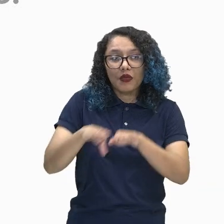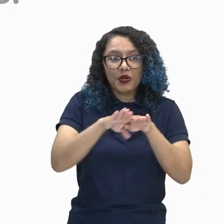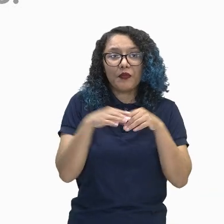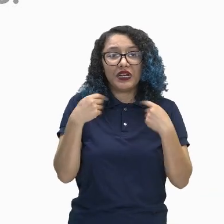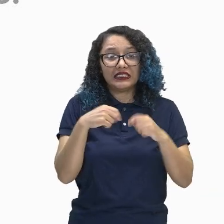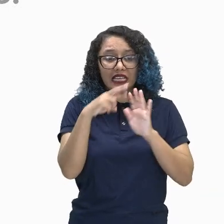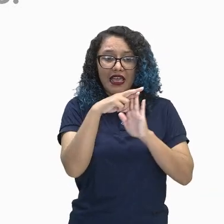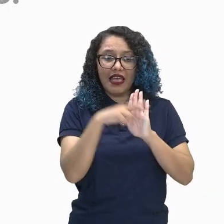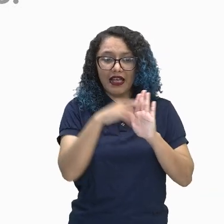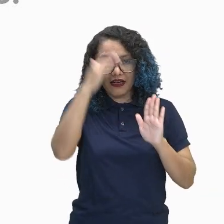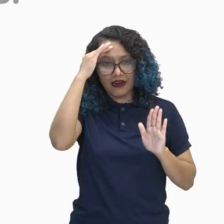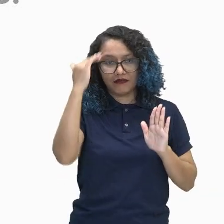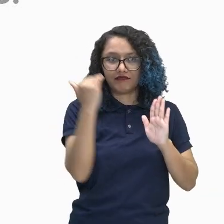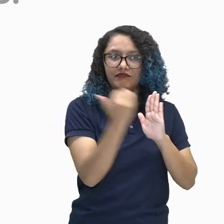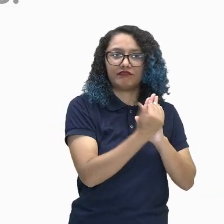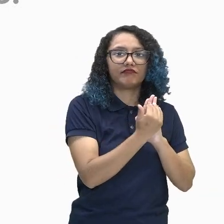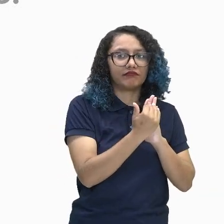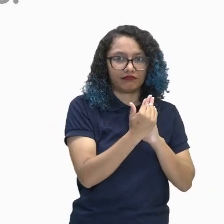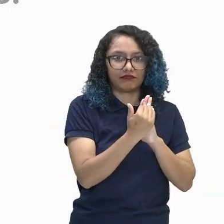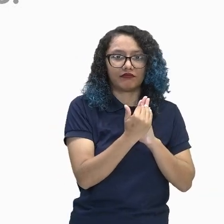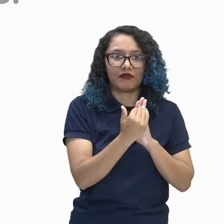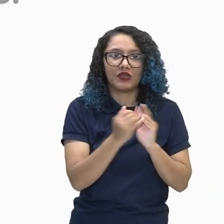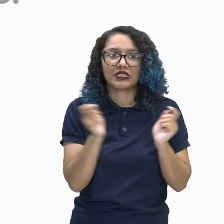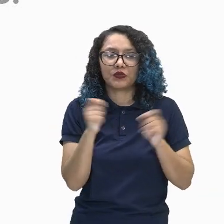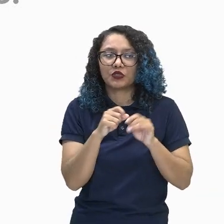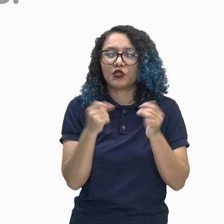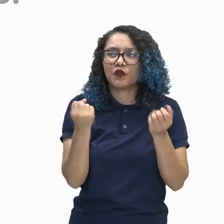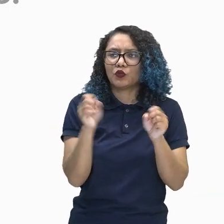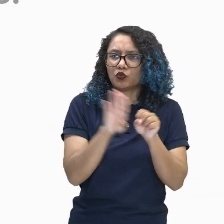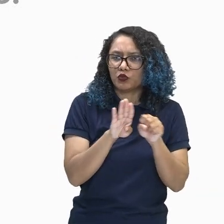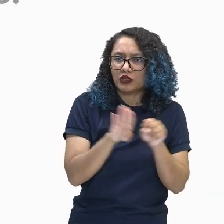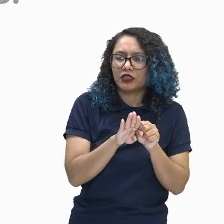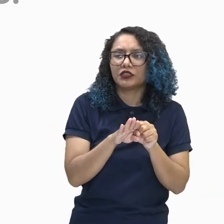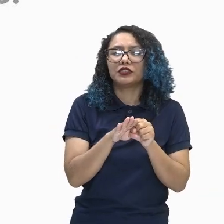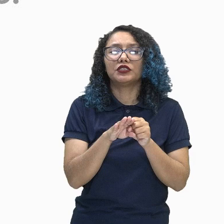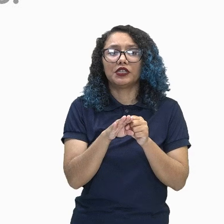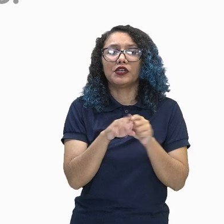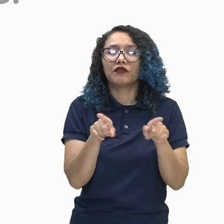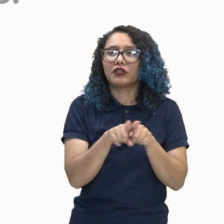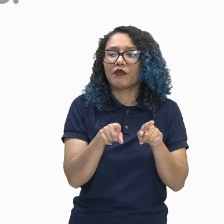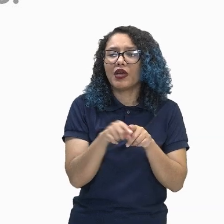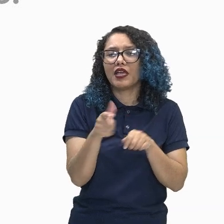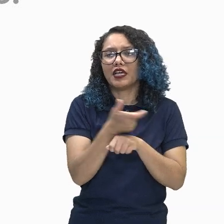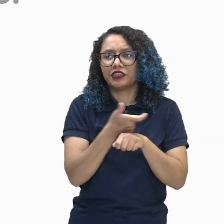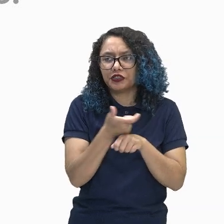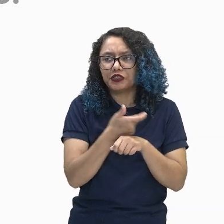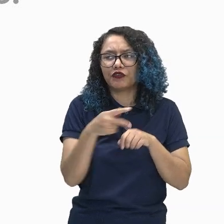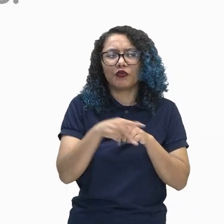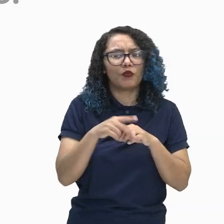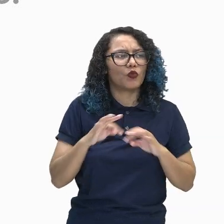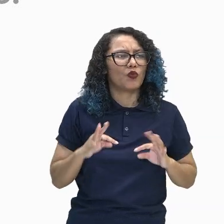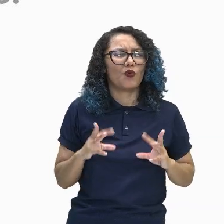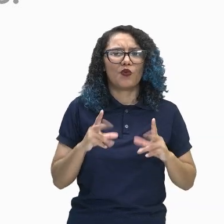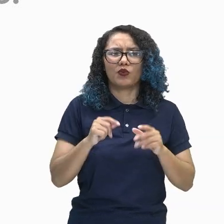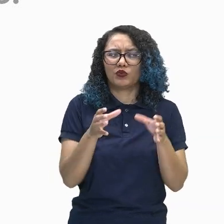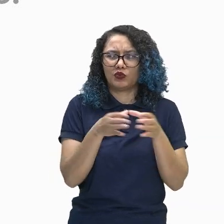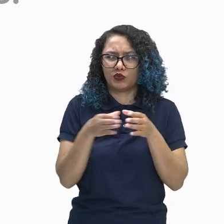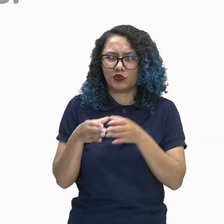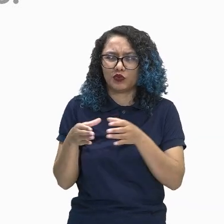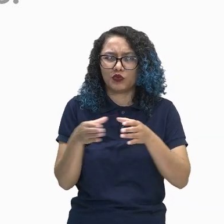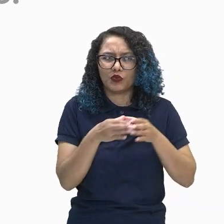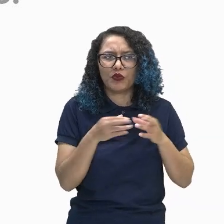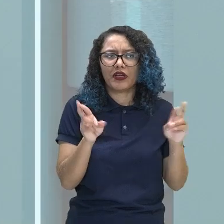regras gramaticais, fazer com que o substantivo, certo? O adjetivo, o pronome, todas as palavras que determinam o